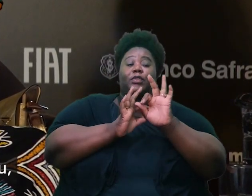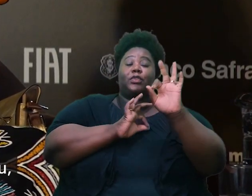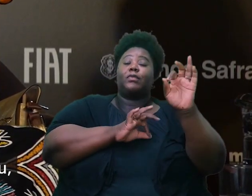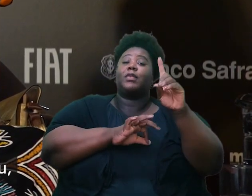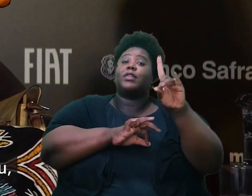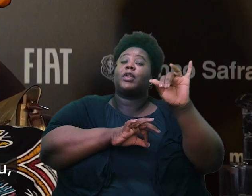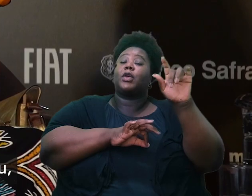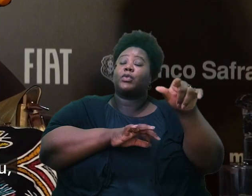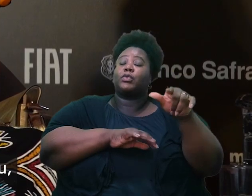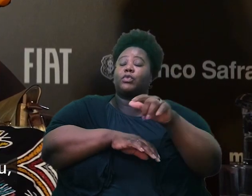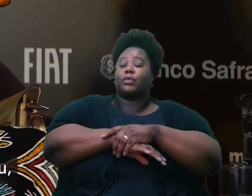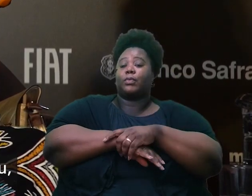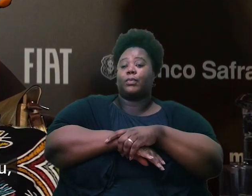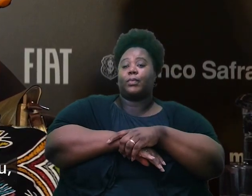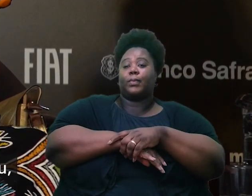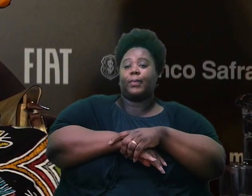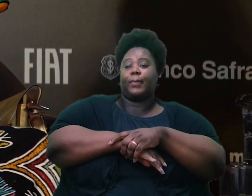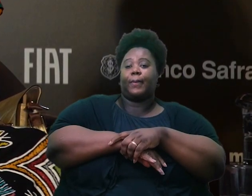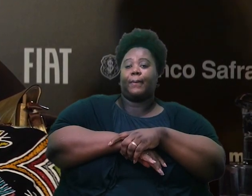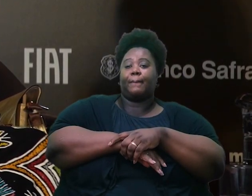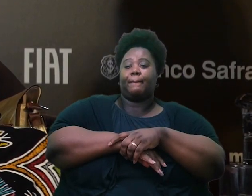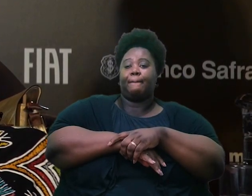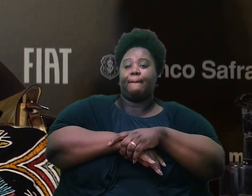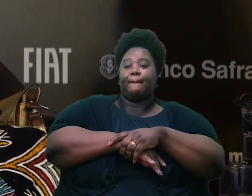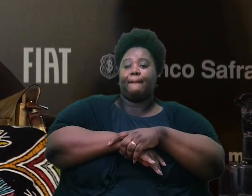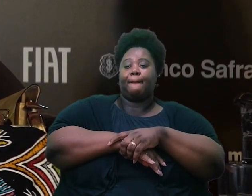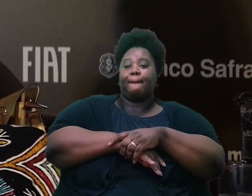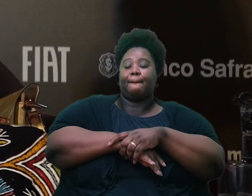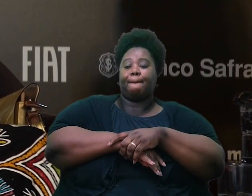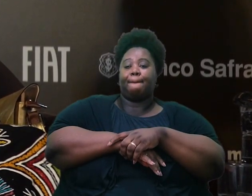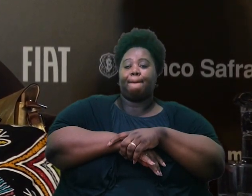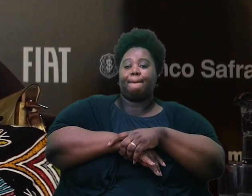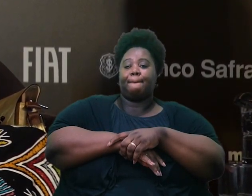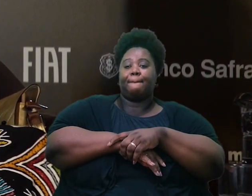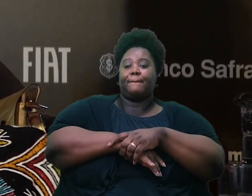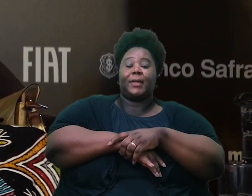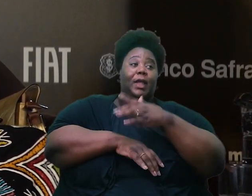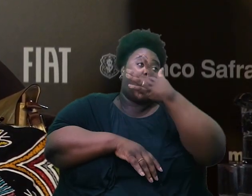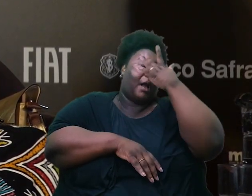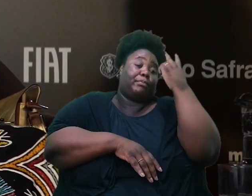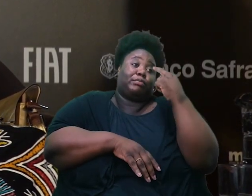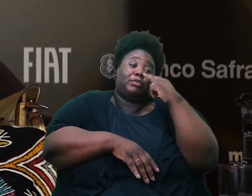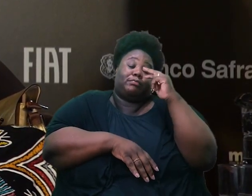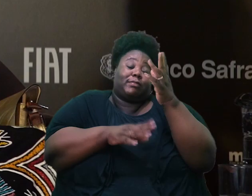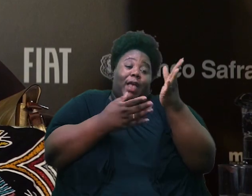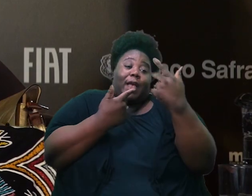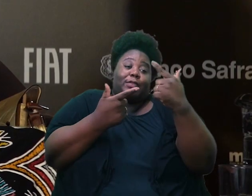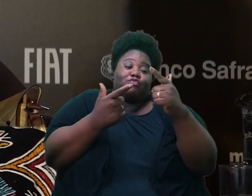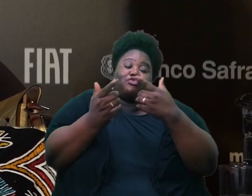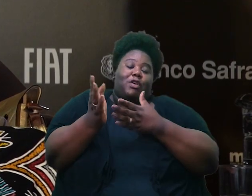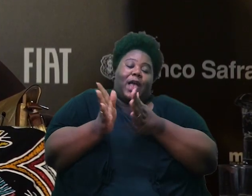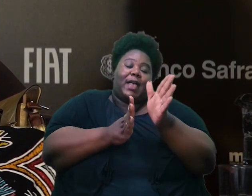nos porões do museu, né? Sem que o grande público pudesse ter acesso.